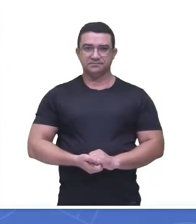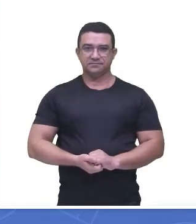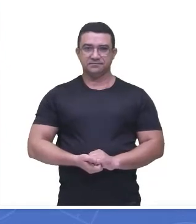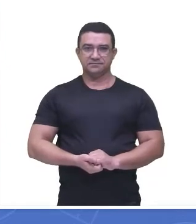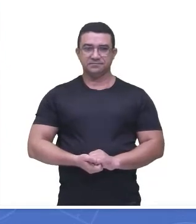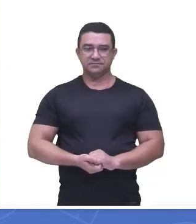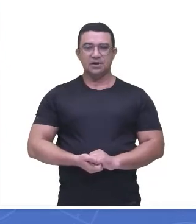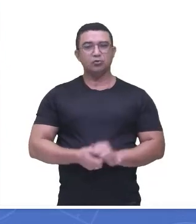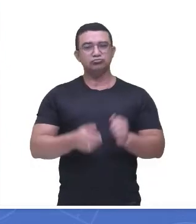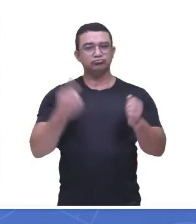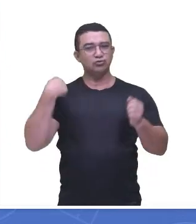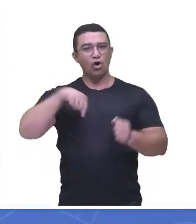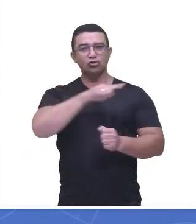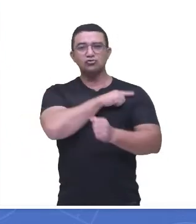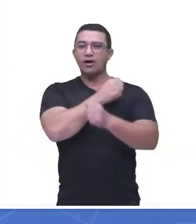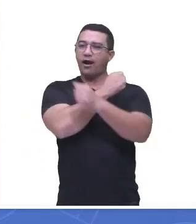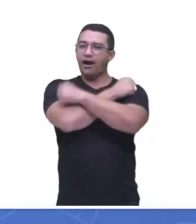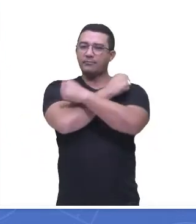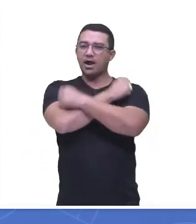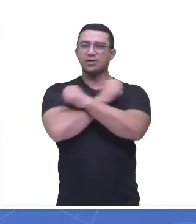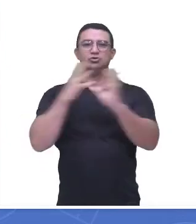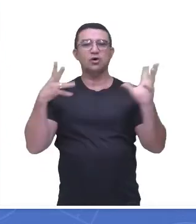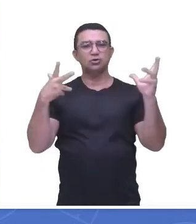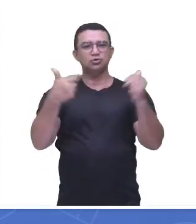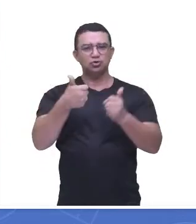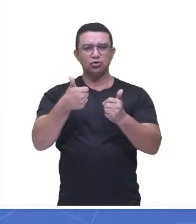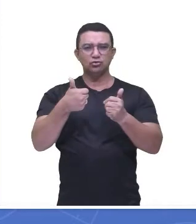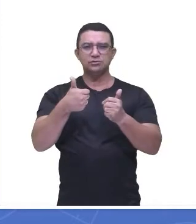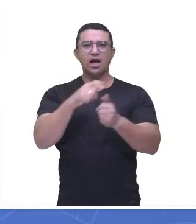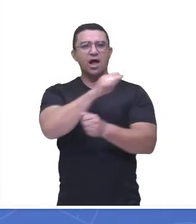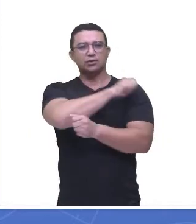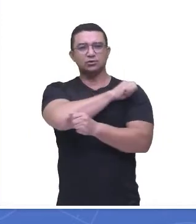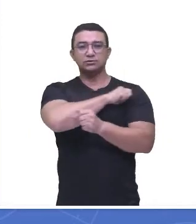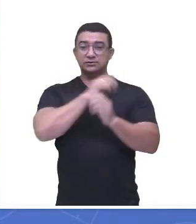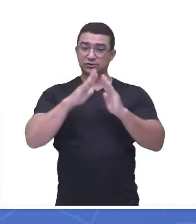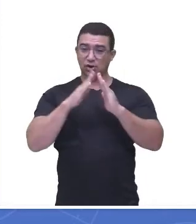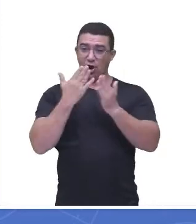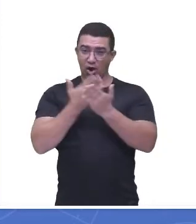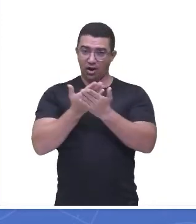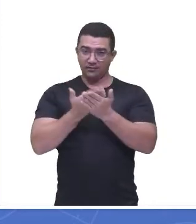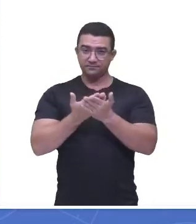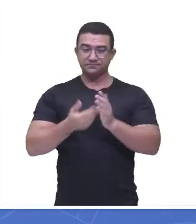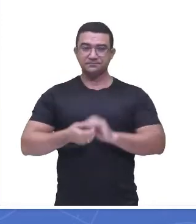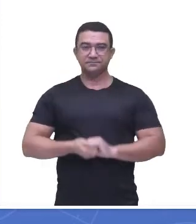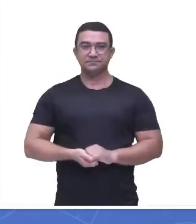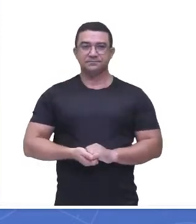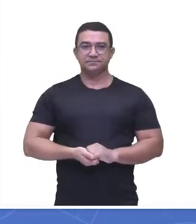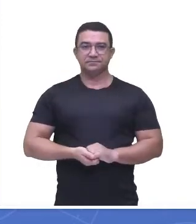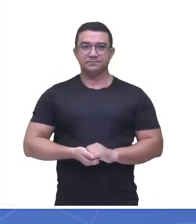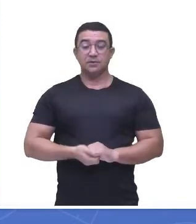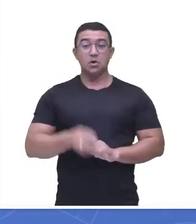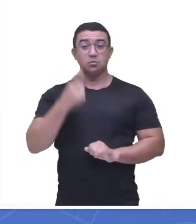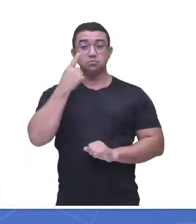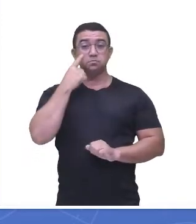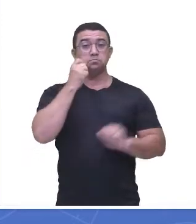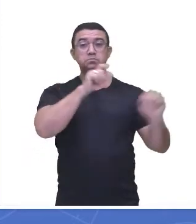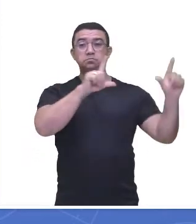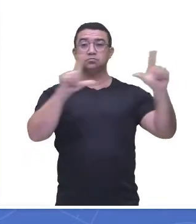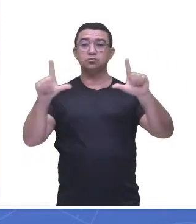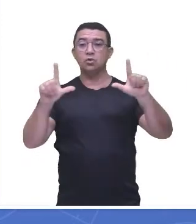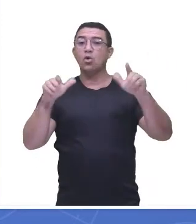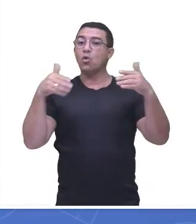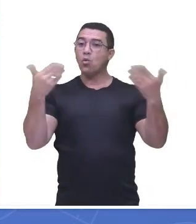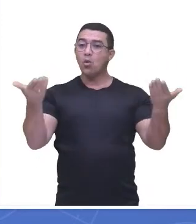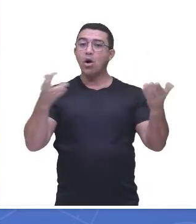lá o nosso abraço, ok? Centro de Mídias, abraço a todos. Bom, então vamos ver aqui realmente qual que é a